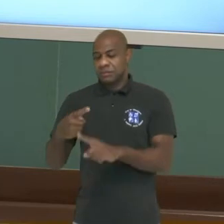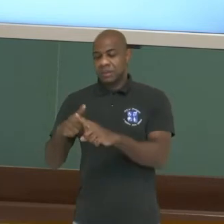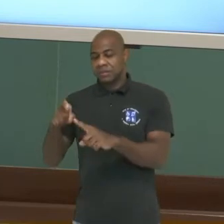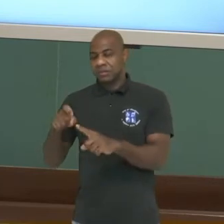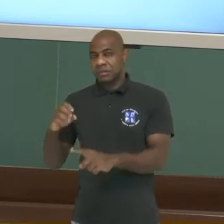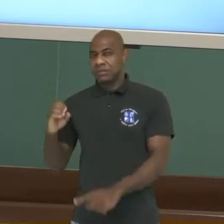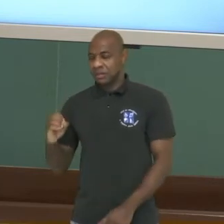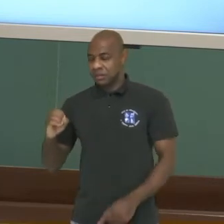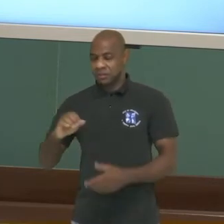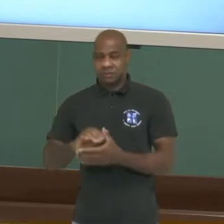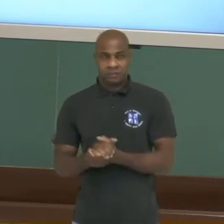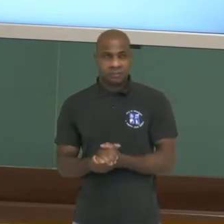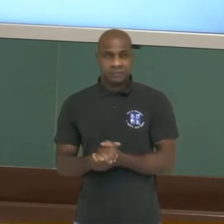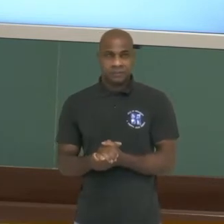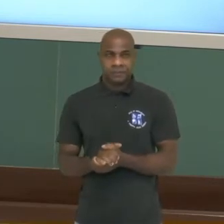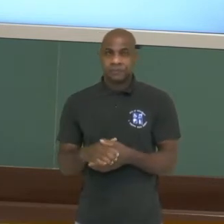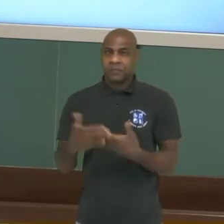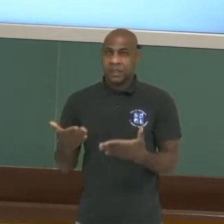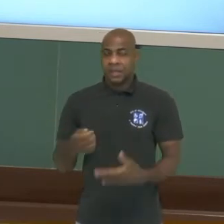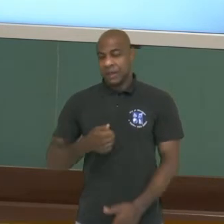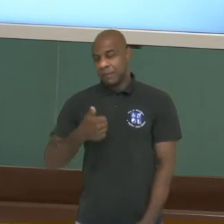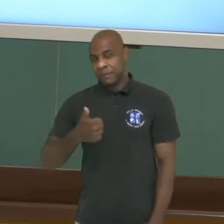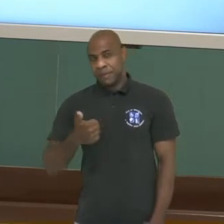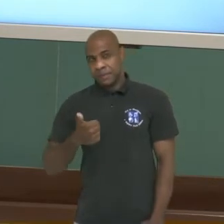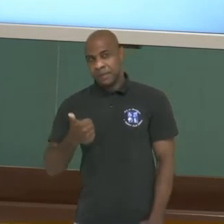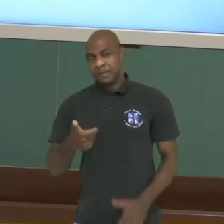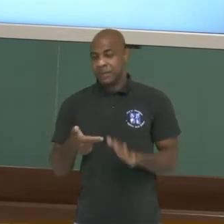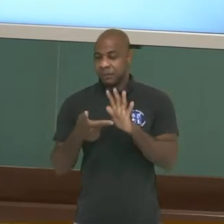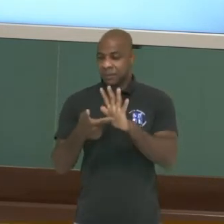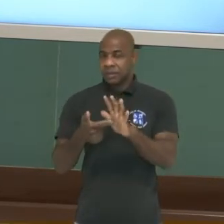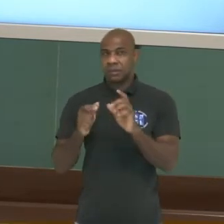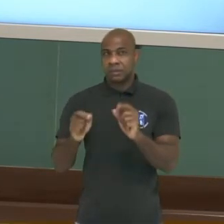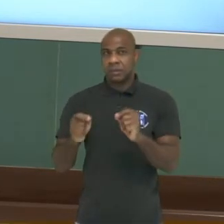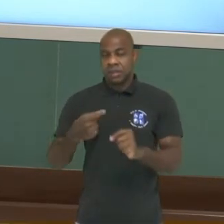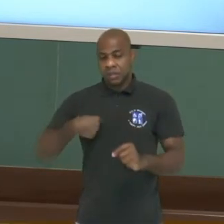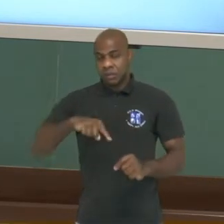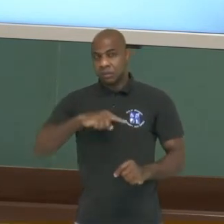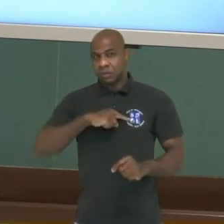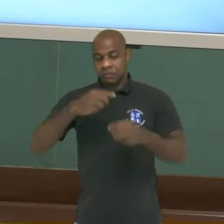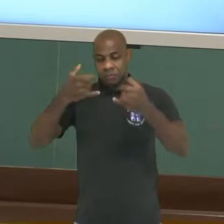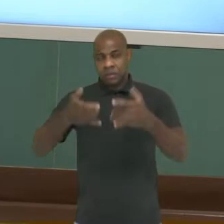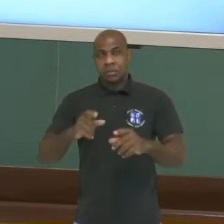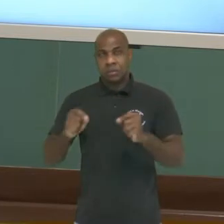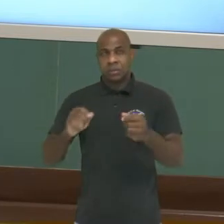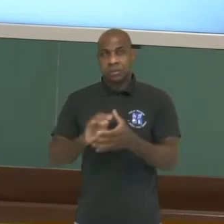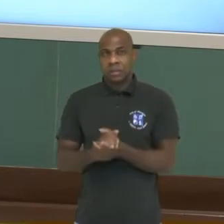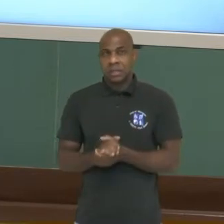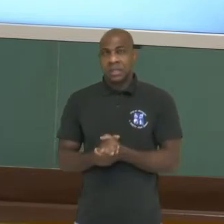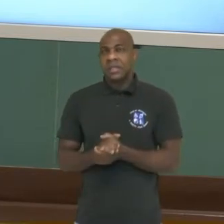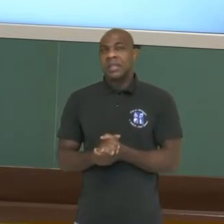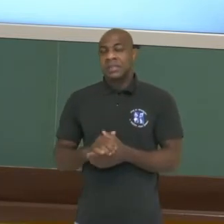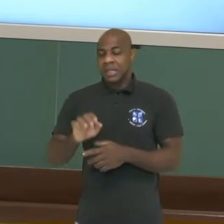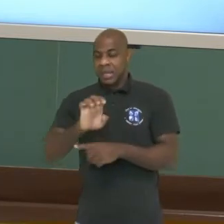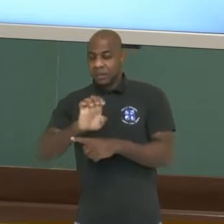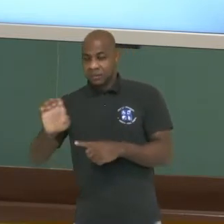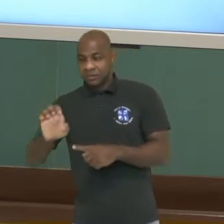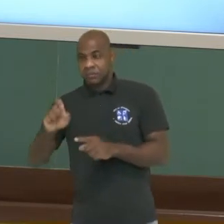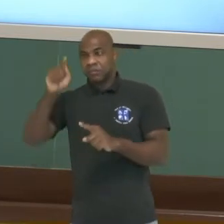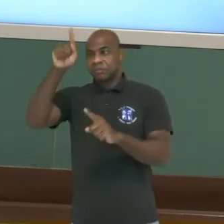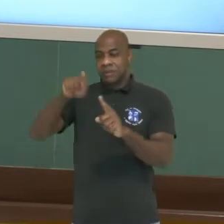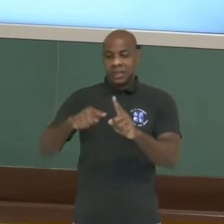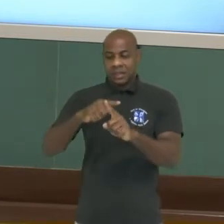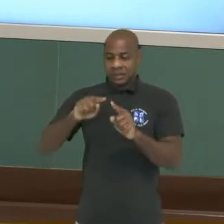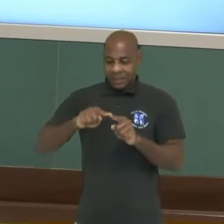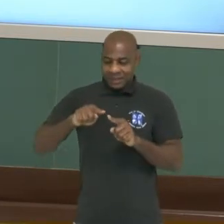x0. Essa daqui é a primeira representação do que a gente chama da equação da nossa reta. Então,